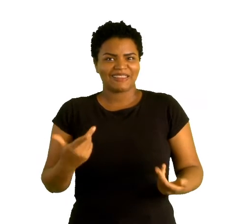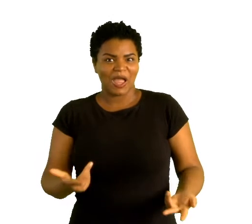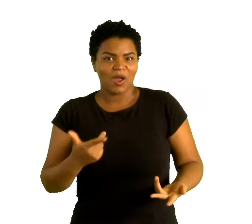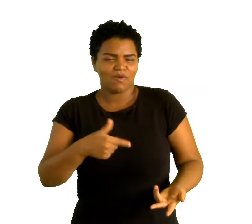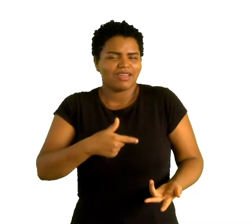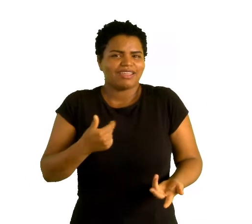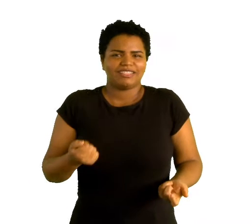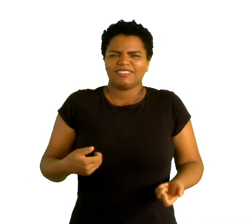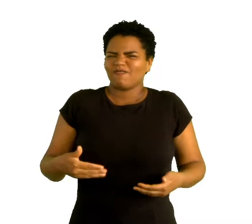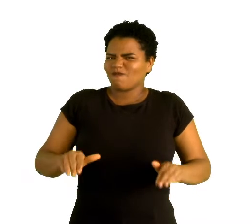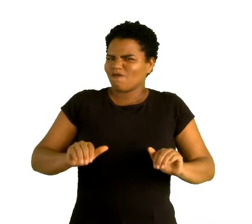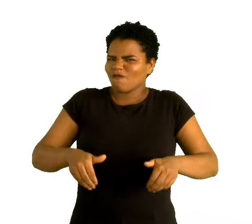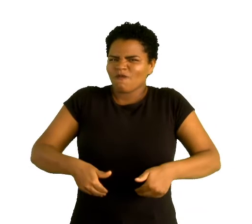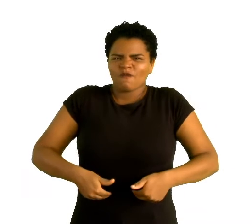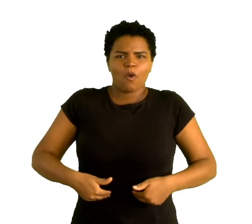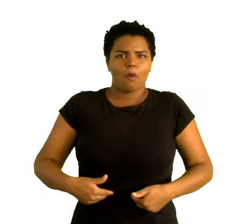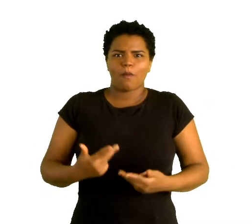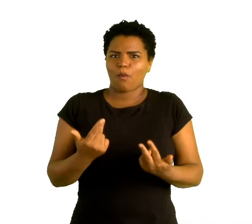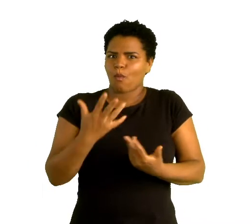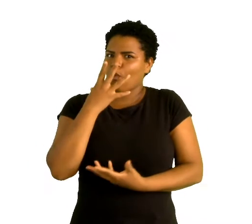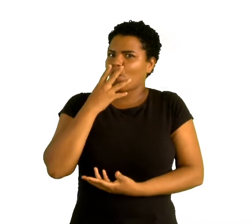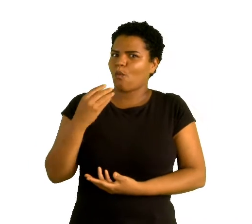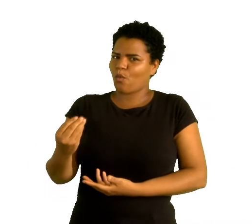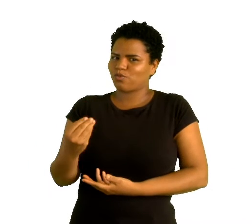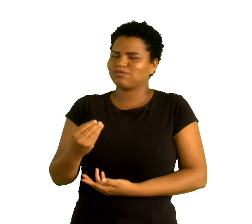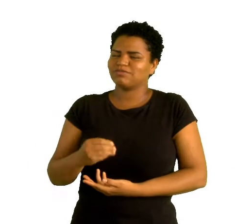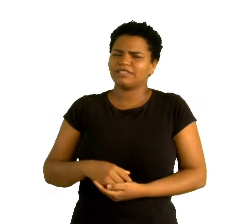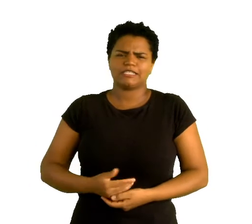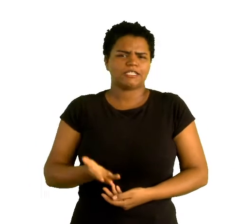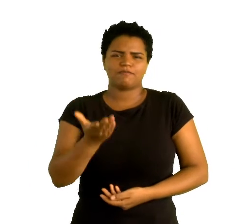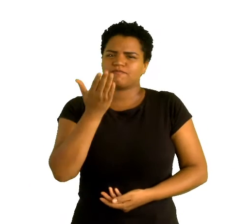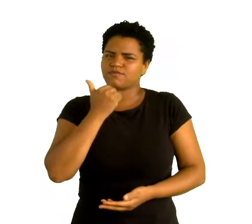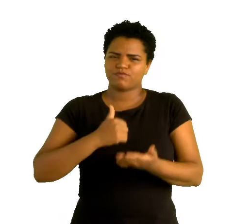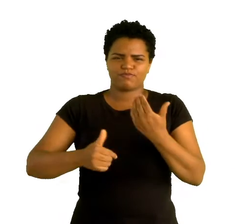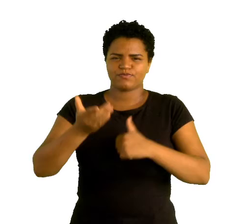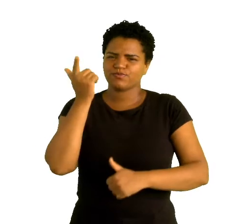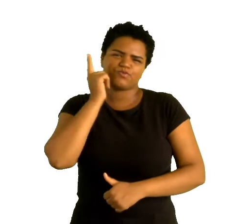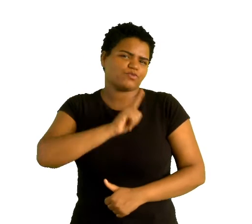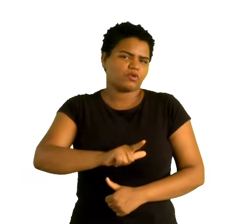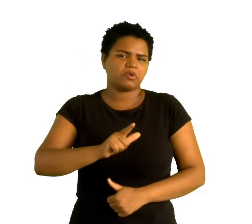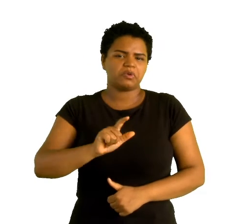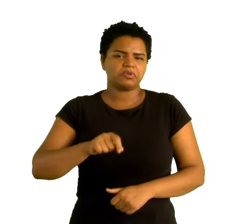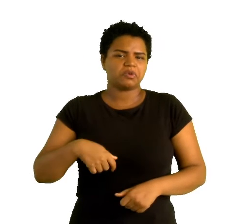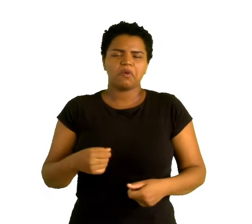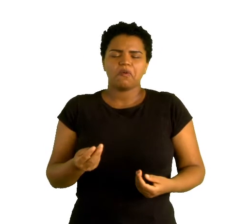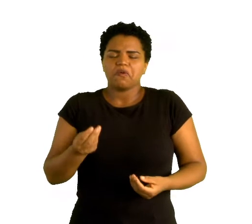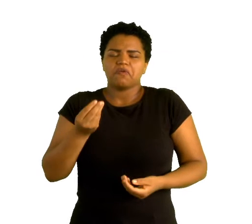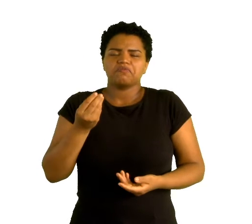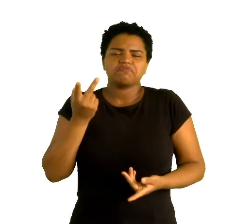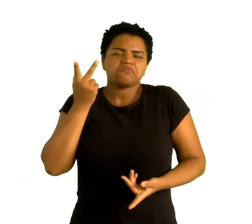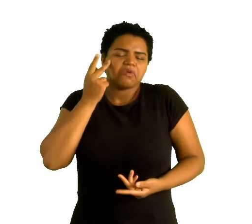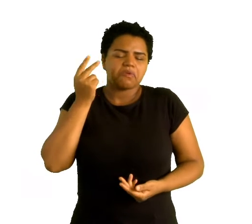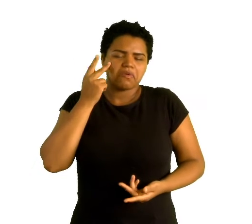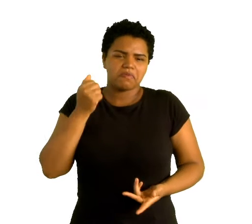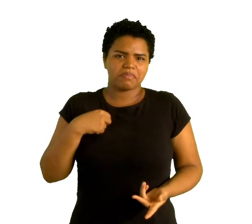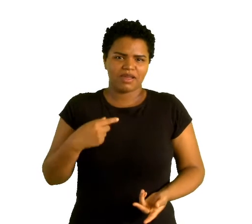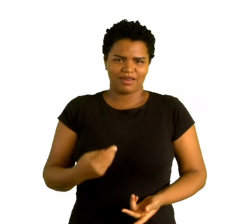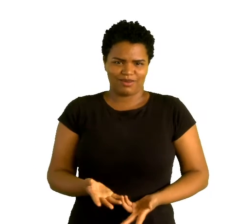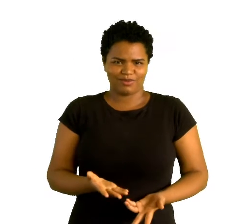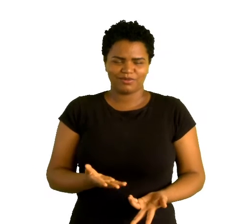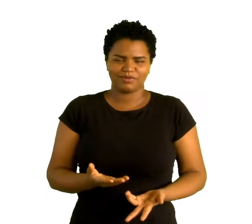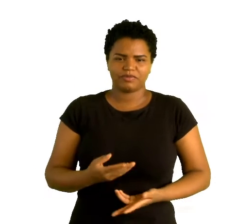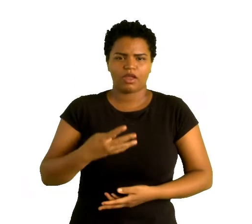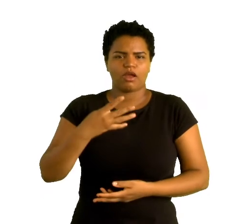com muita fome de lobo e conseguiu comer, sem maior esforço, uns 4 pães, 2 ou